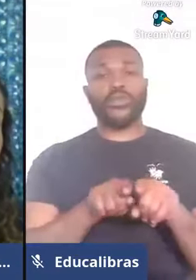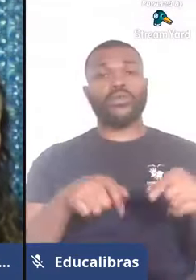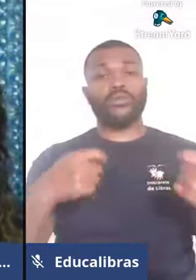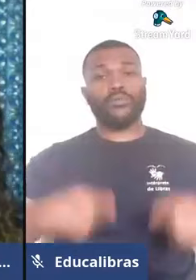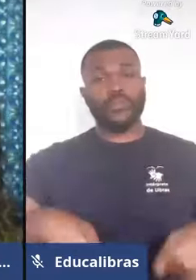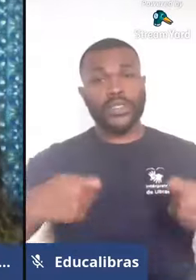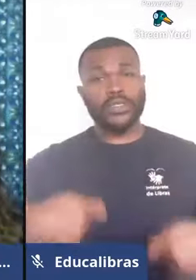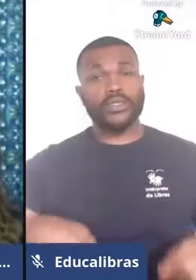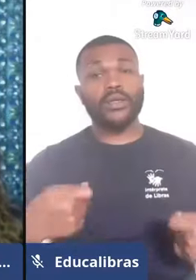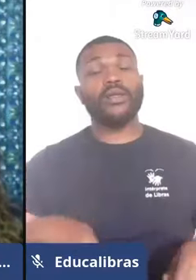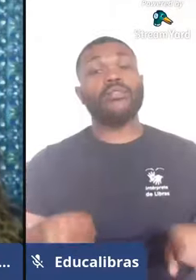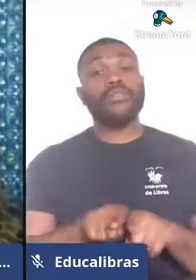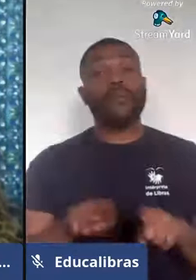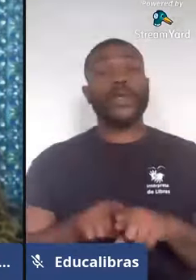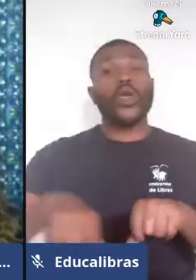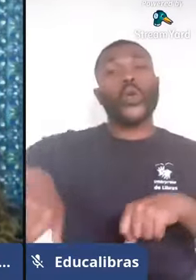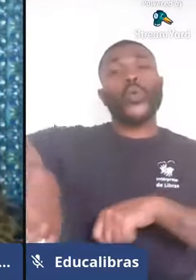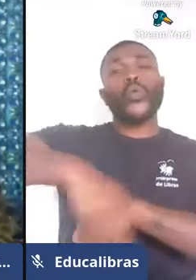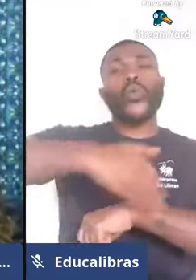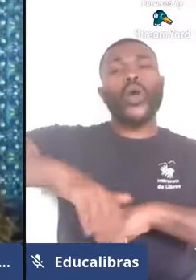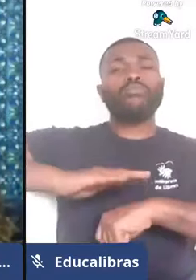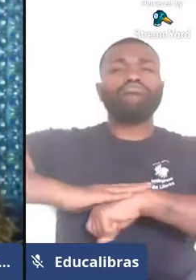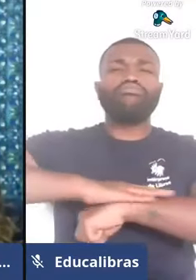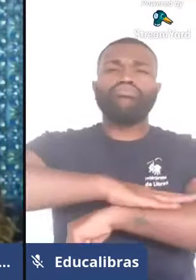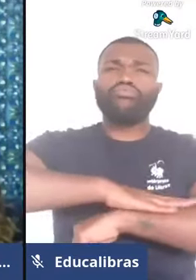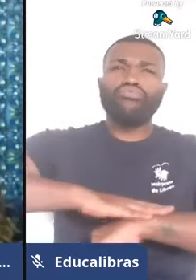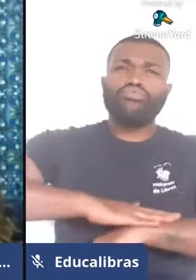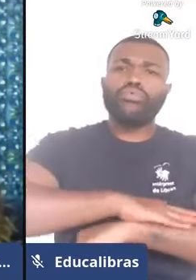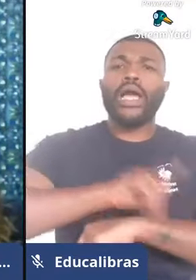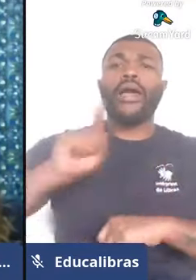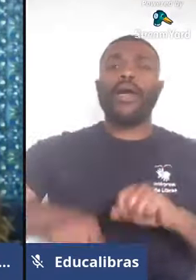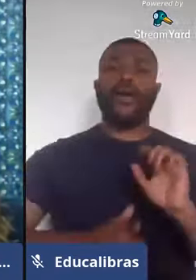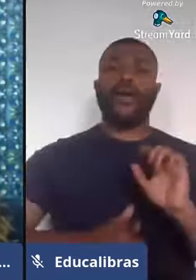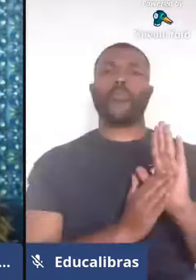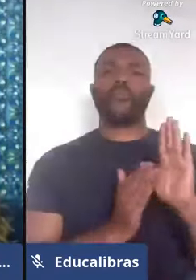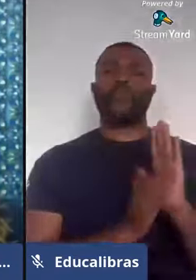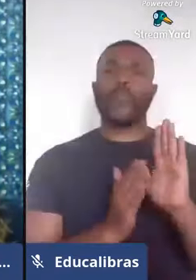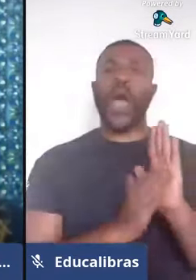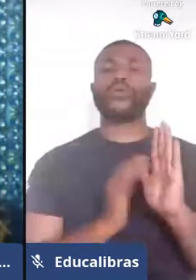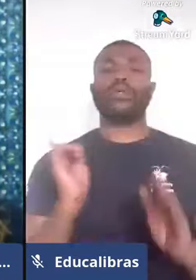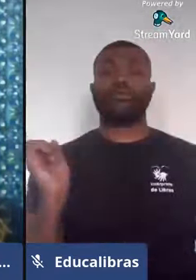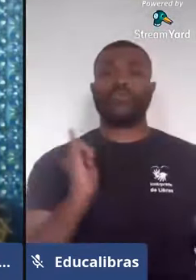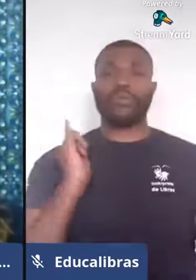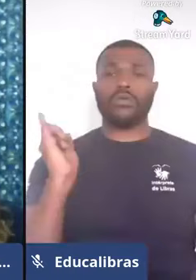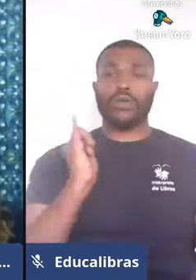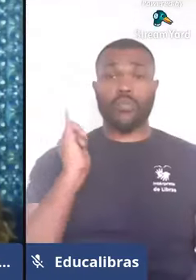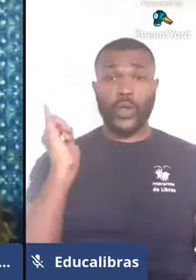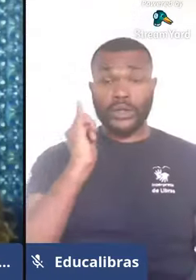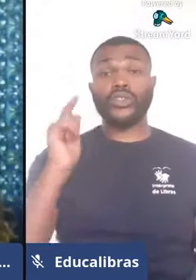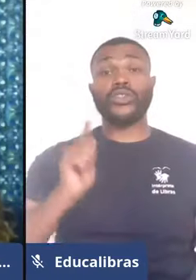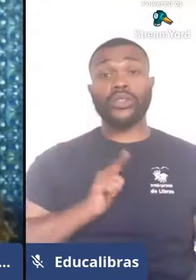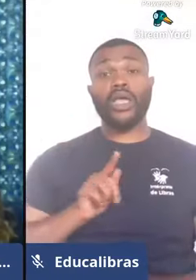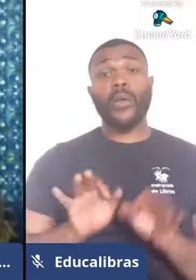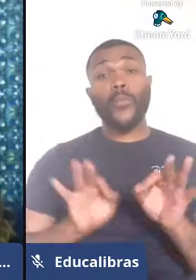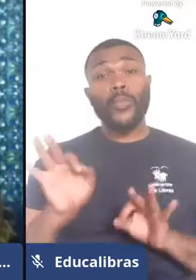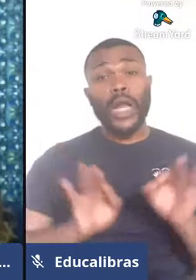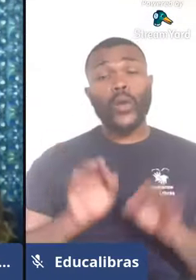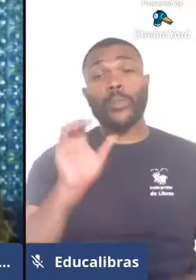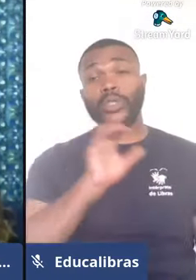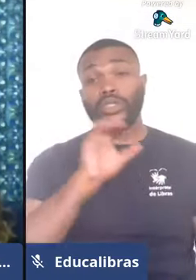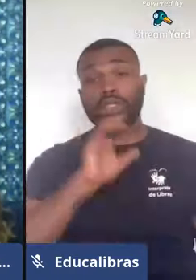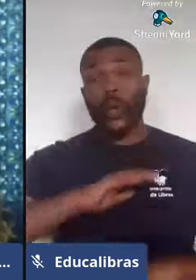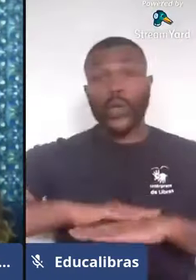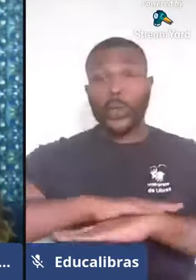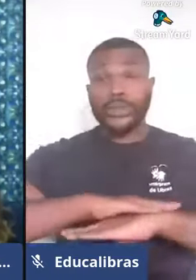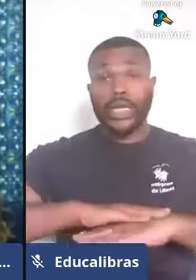das calçadas. Eu acho que essa é uma pauta importante, né? Tem o Plano Emergencial de Calçadas, que é o PEC. Eu acho que a